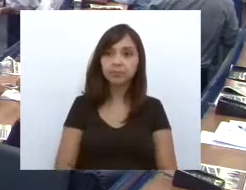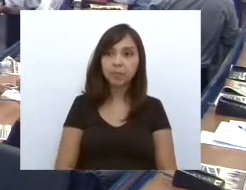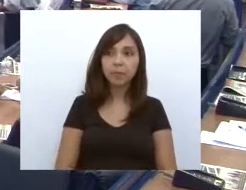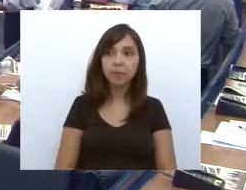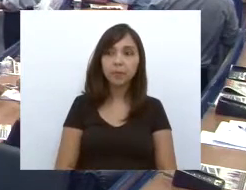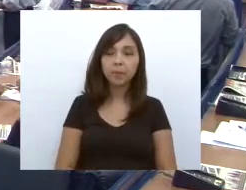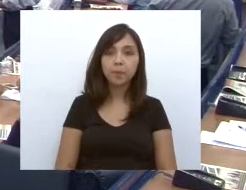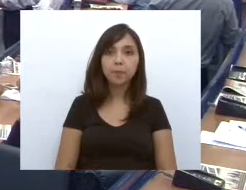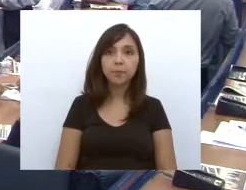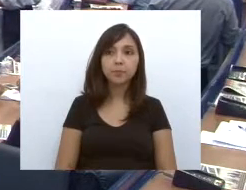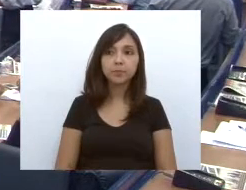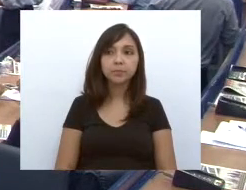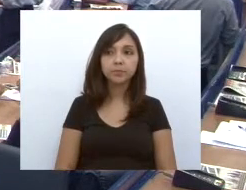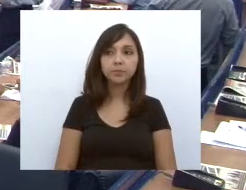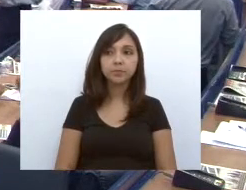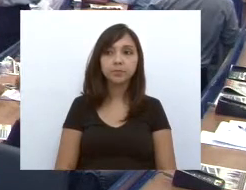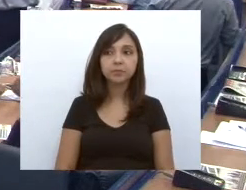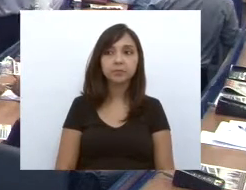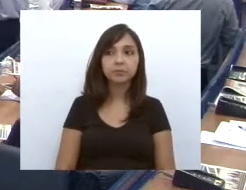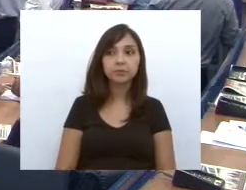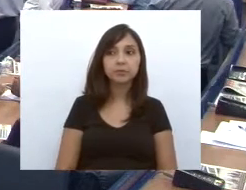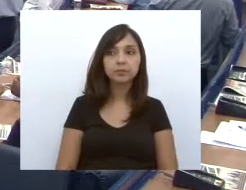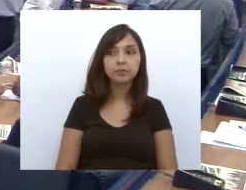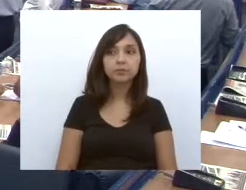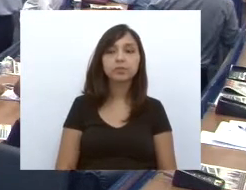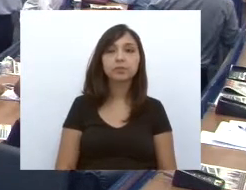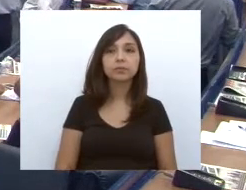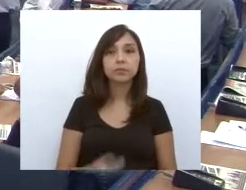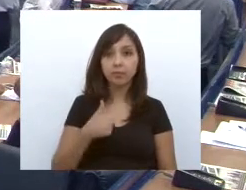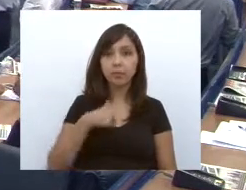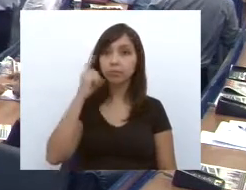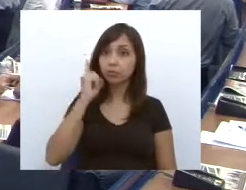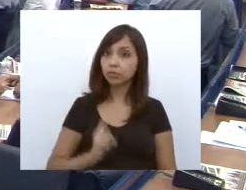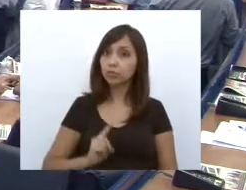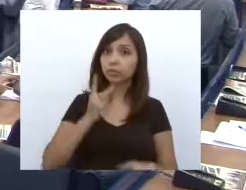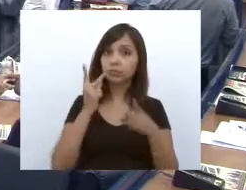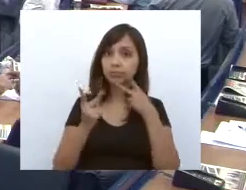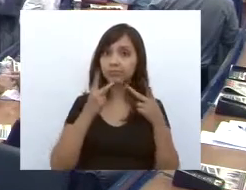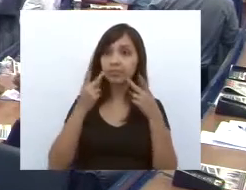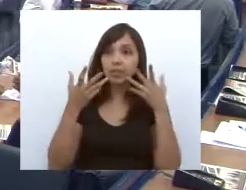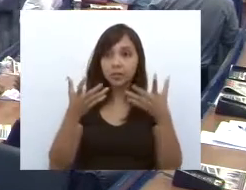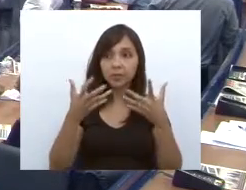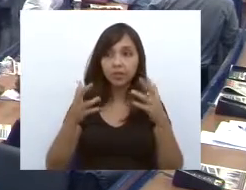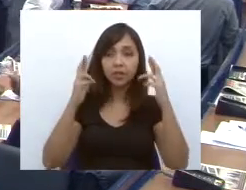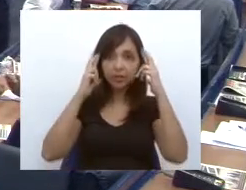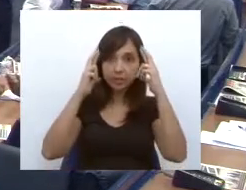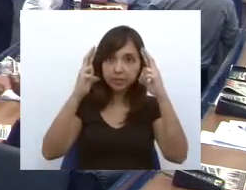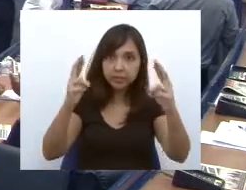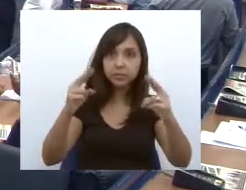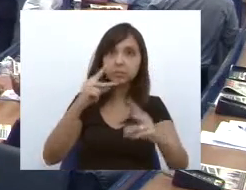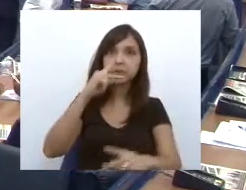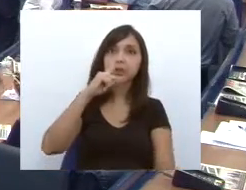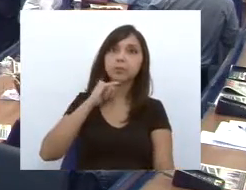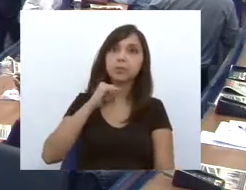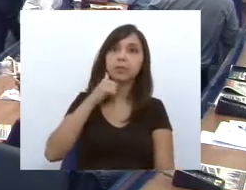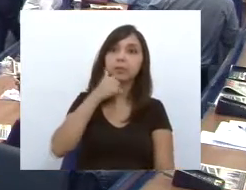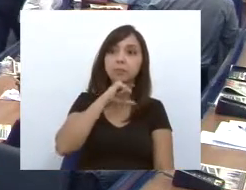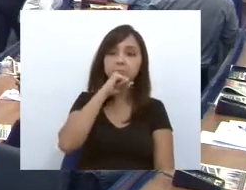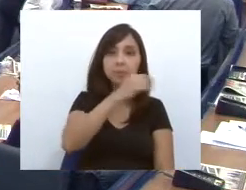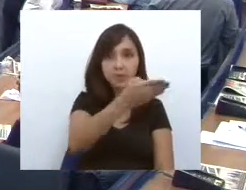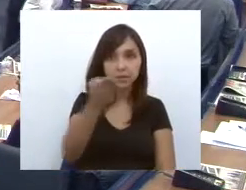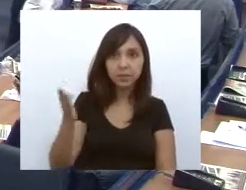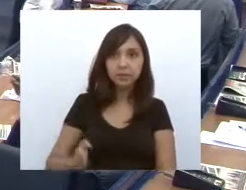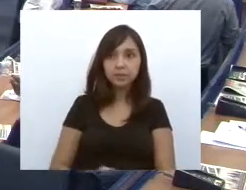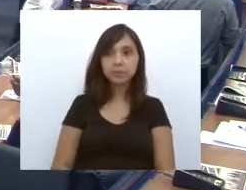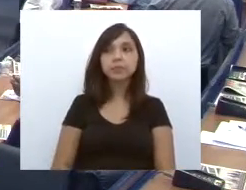Eu quero ter o direito de falar. É um direito do vereador se expressar. Respeito os pais que estão aí.